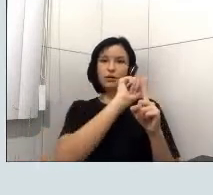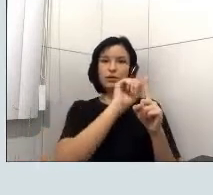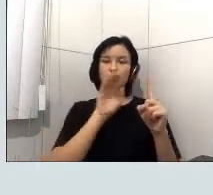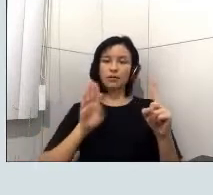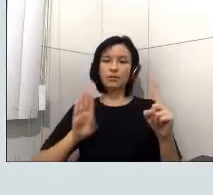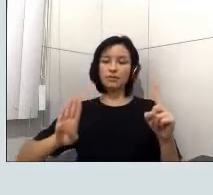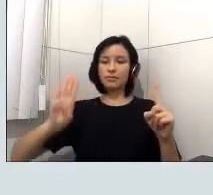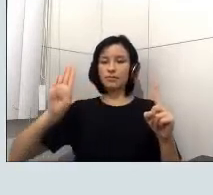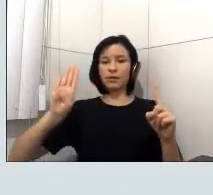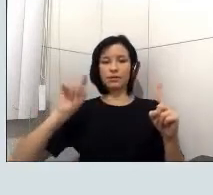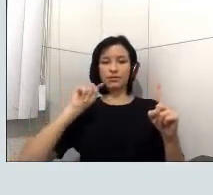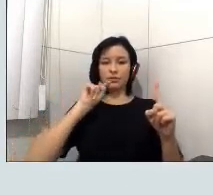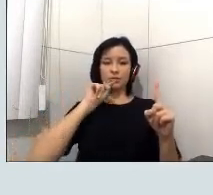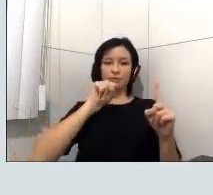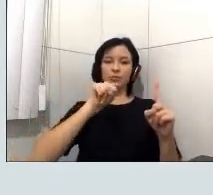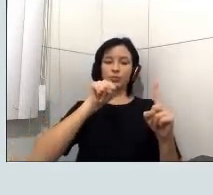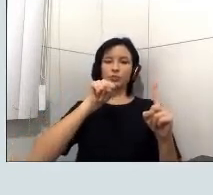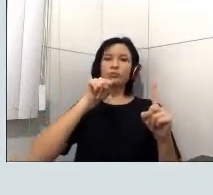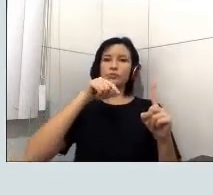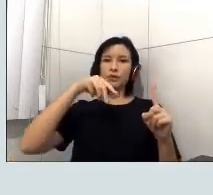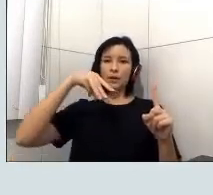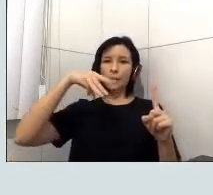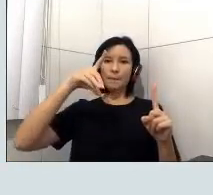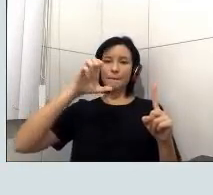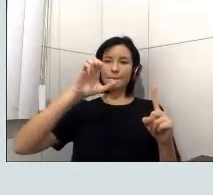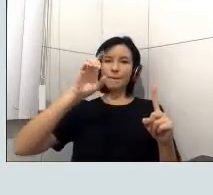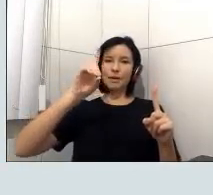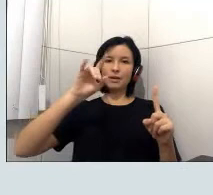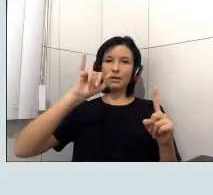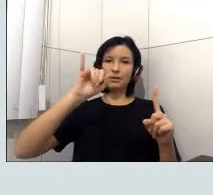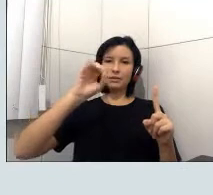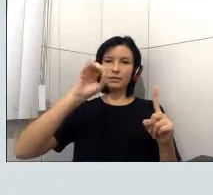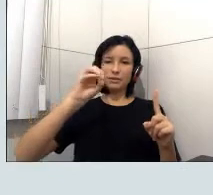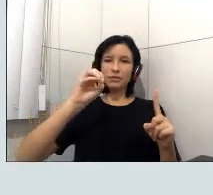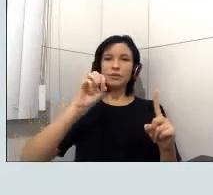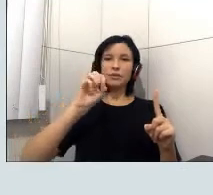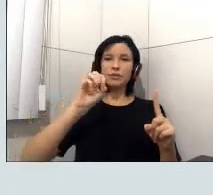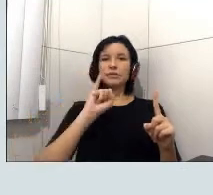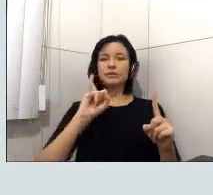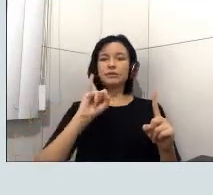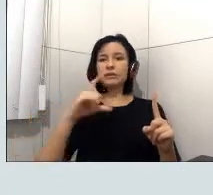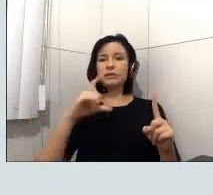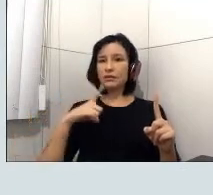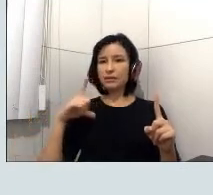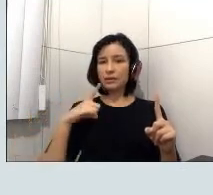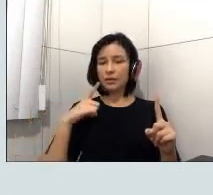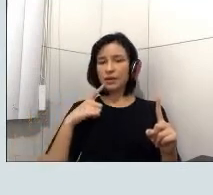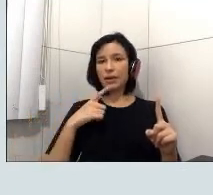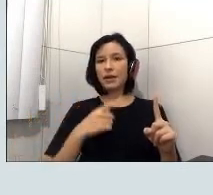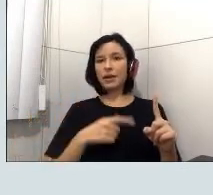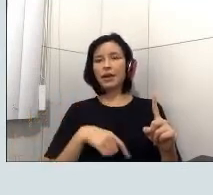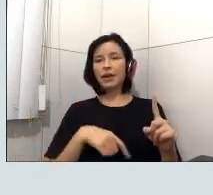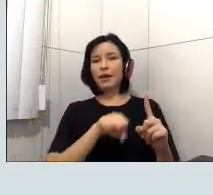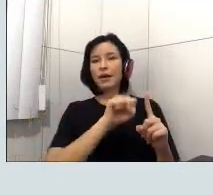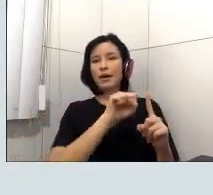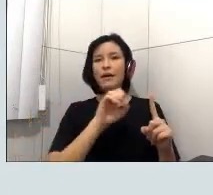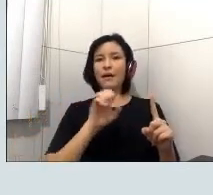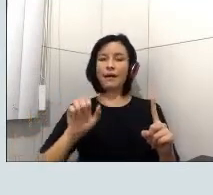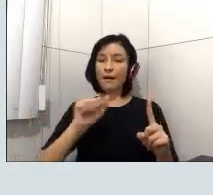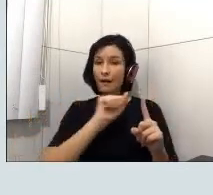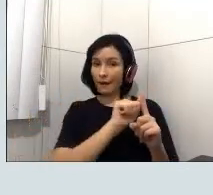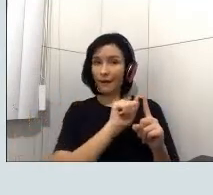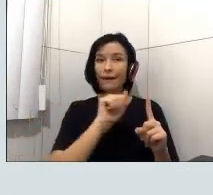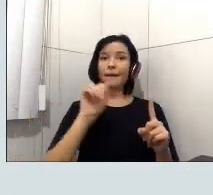AB se e somente se está entre A e B. E